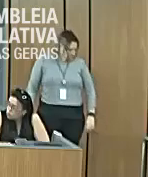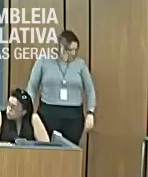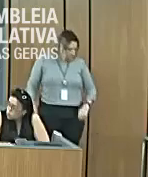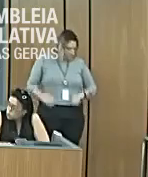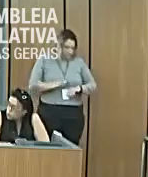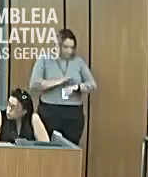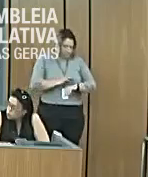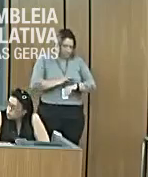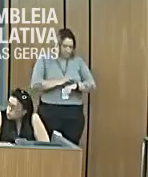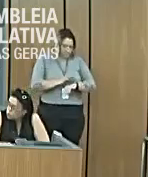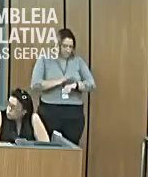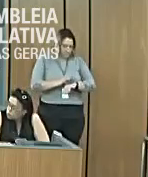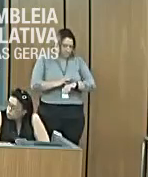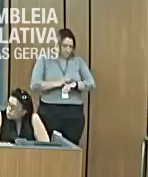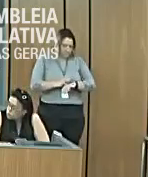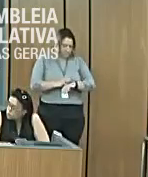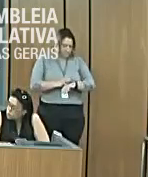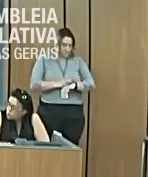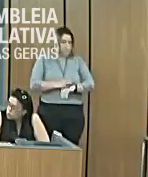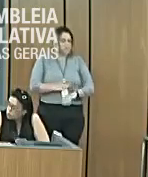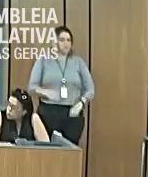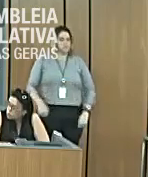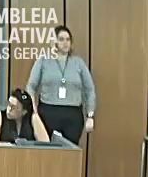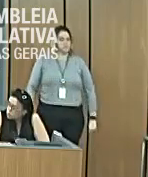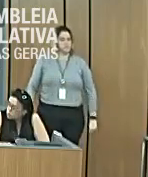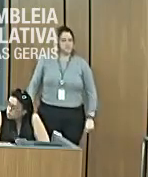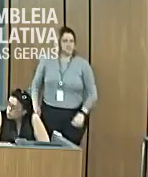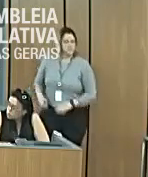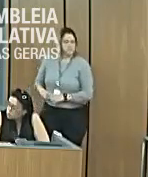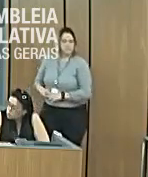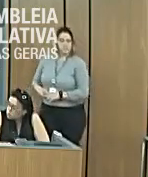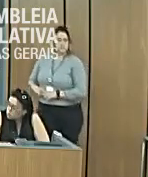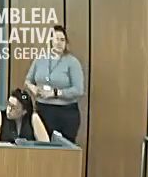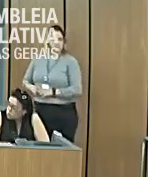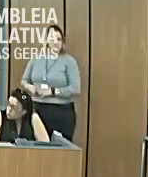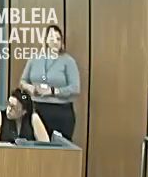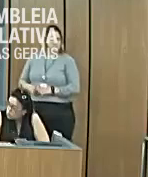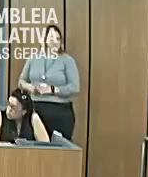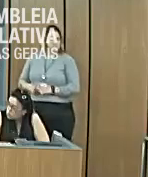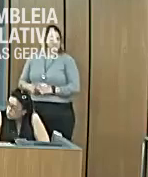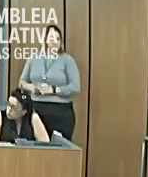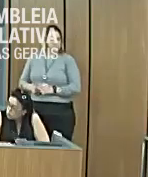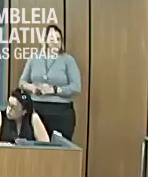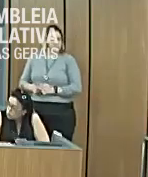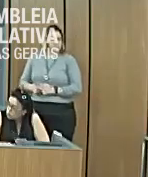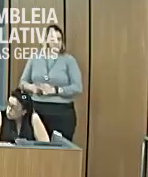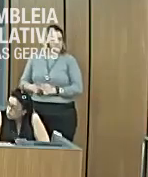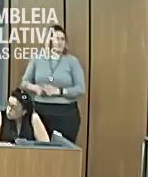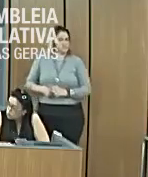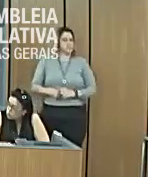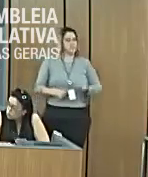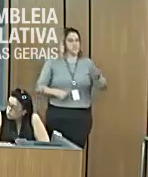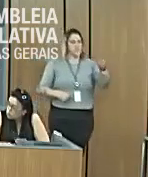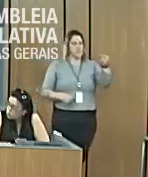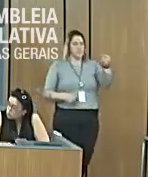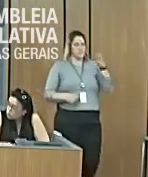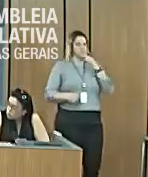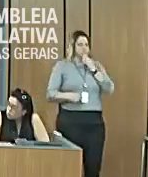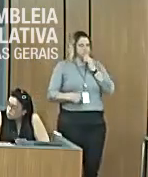trazer o expresso na lei essas questões precisam ser discutidas porque uma vez colocada